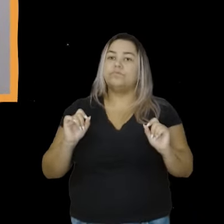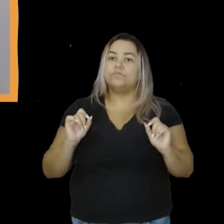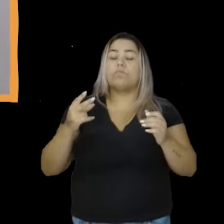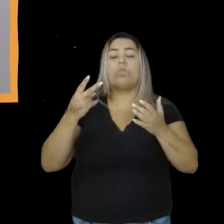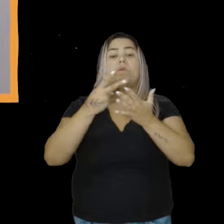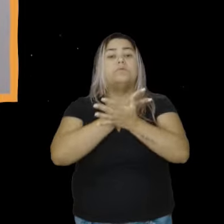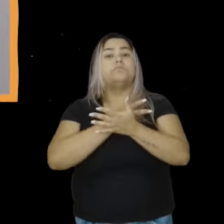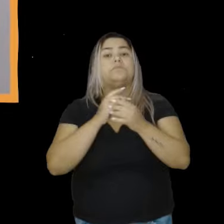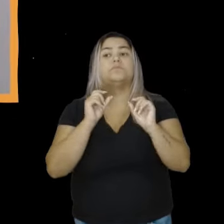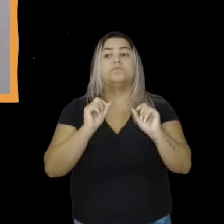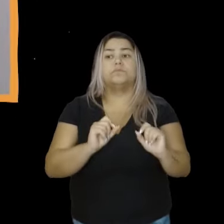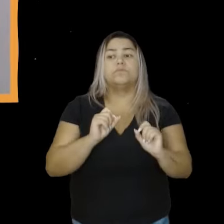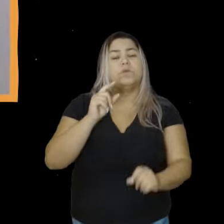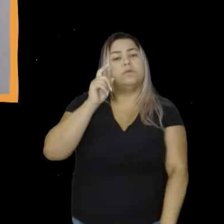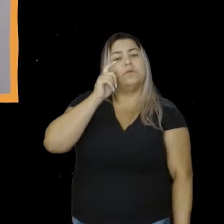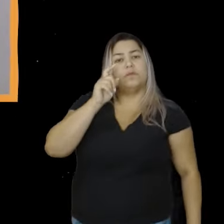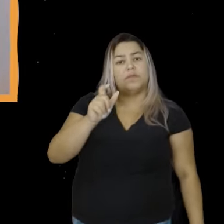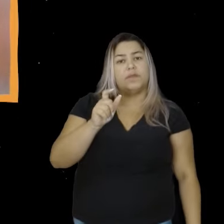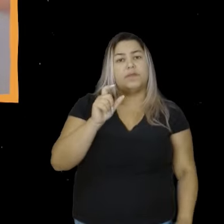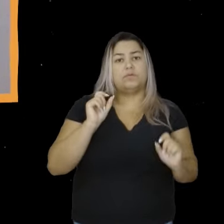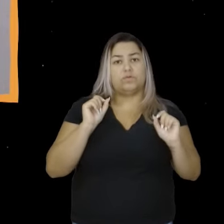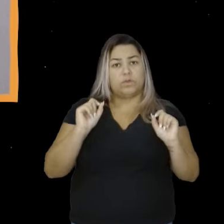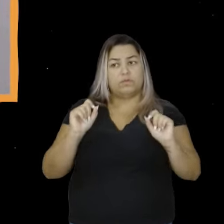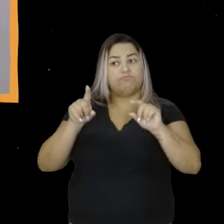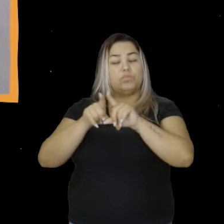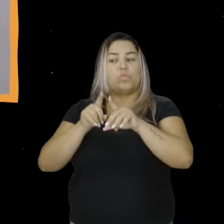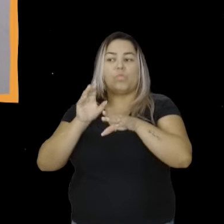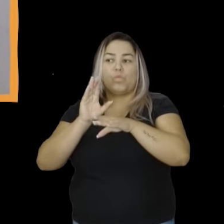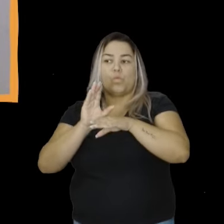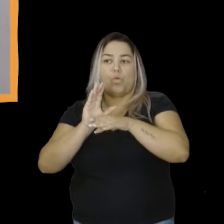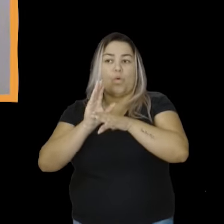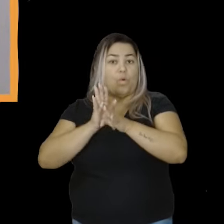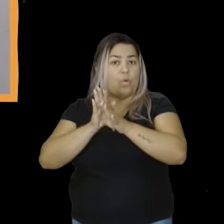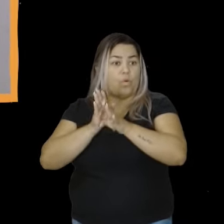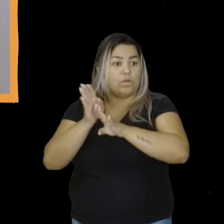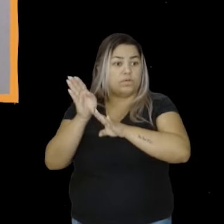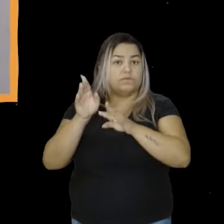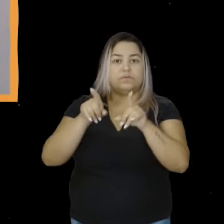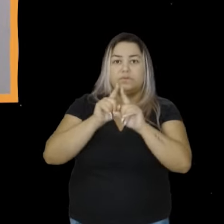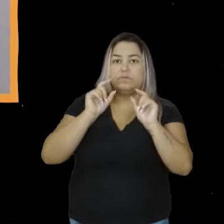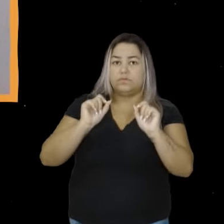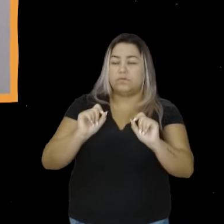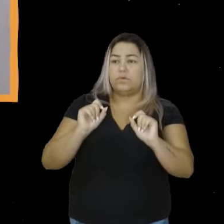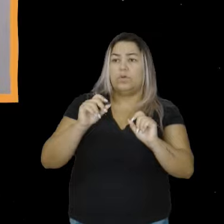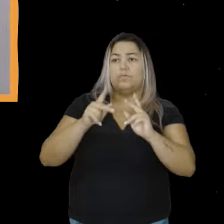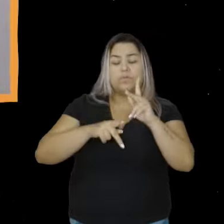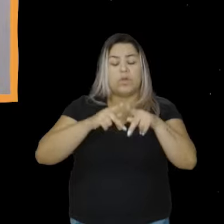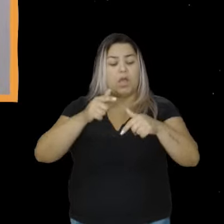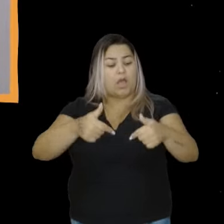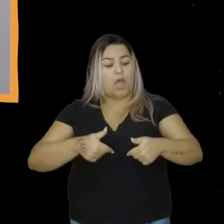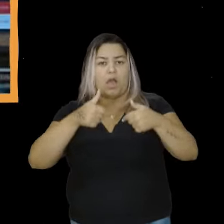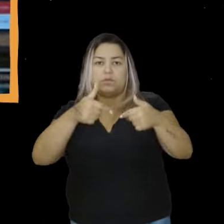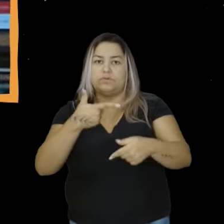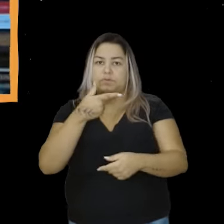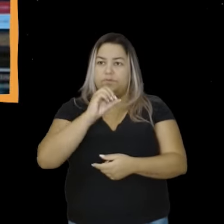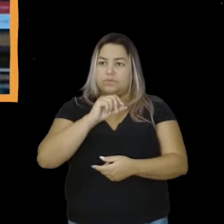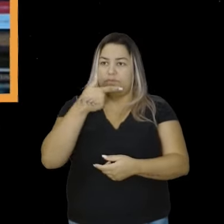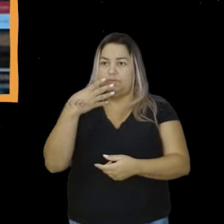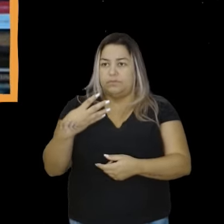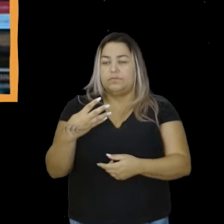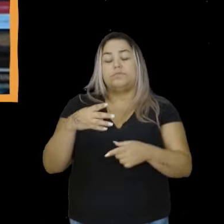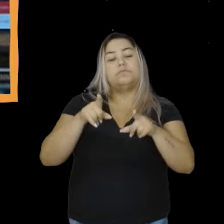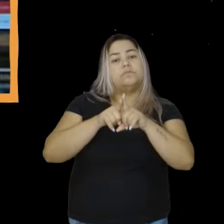disso e que alerta e o conselho você deixa para quem está nos ouvindo que vai votar em 2024? Olha,